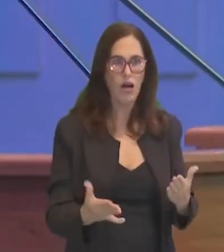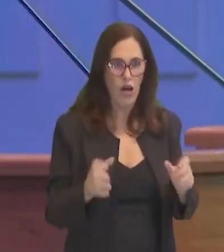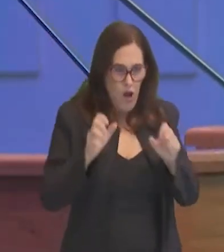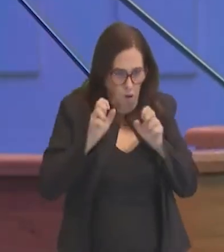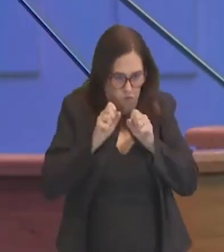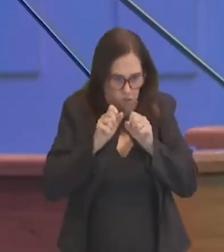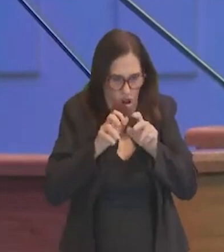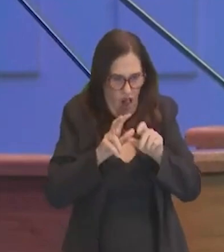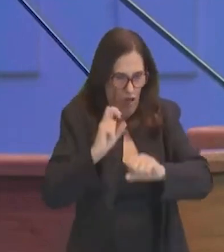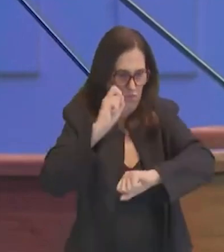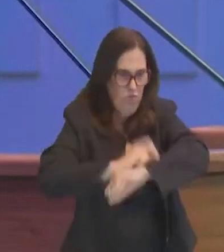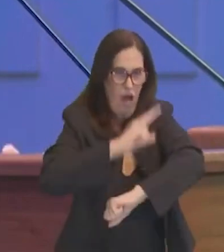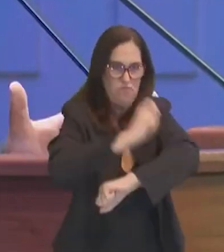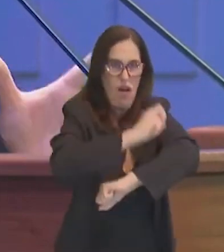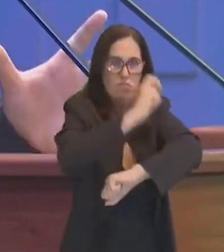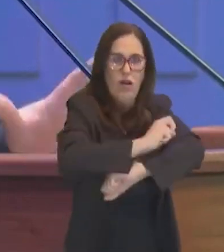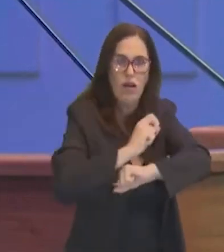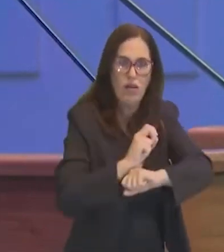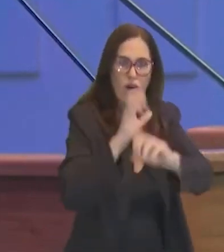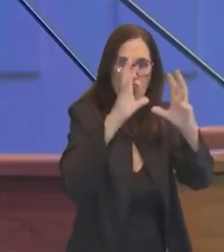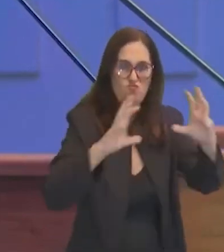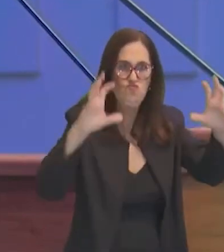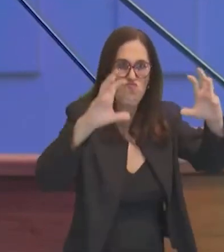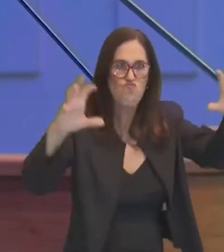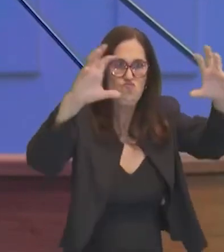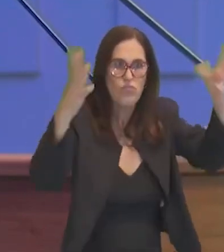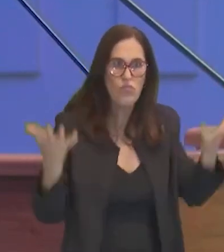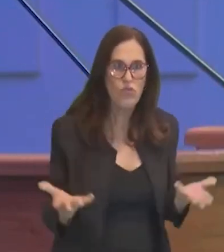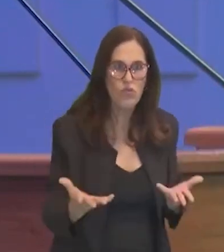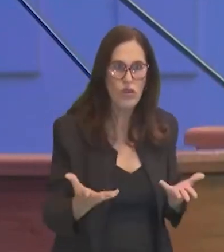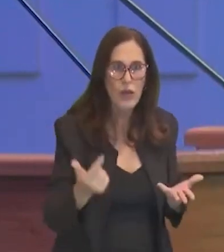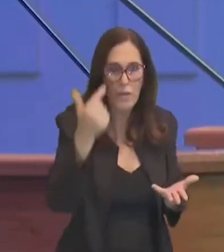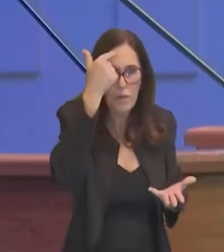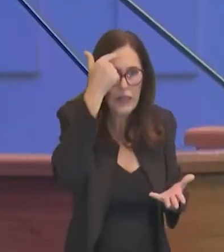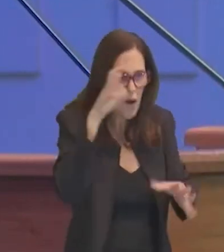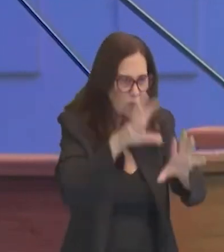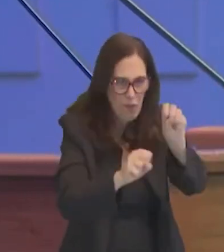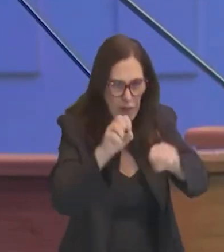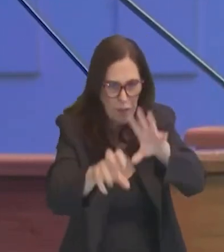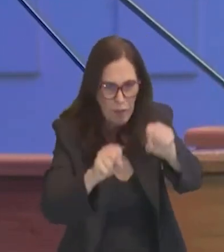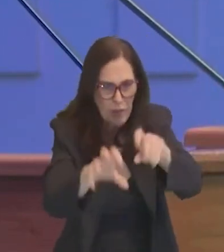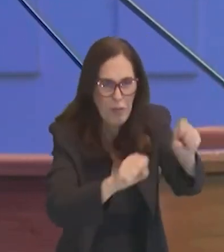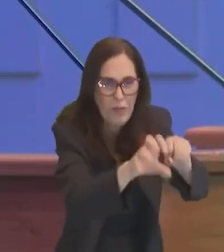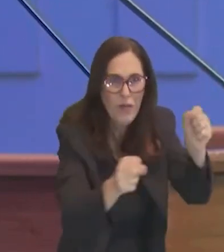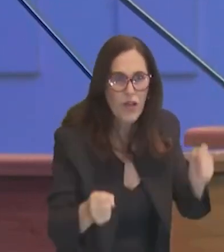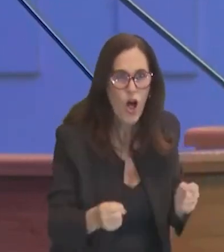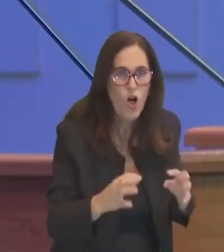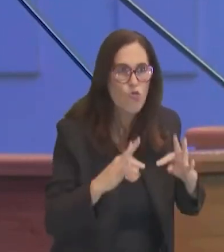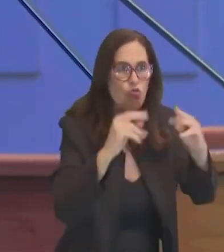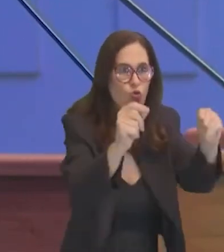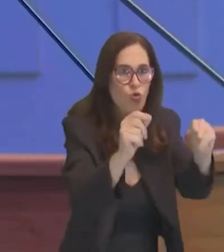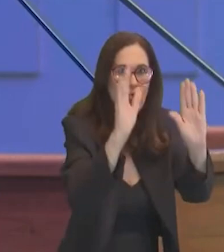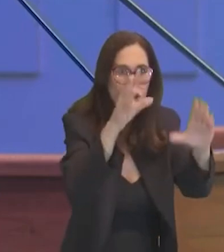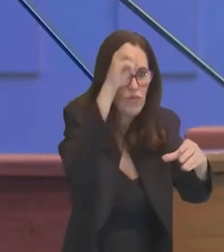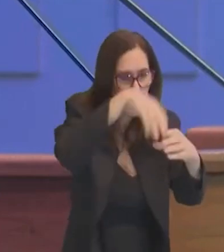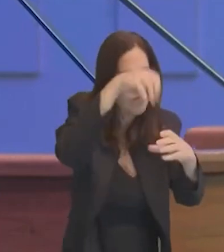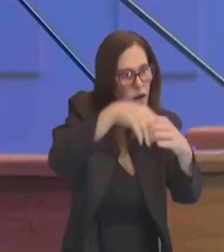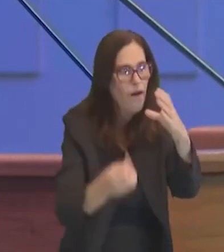de gafanhotos, uma nuvem, e comesse e levasse tudo que você